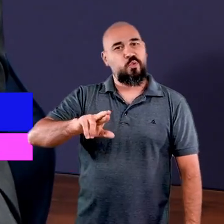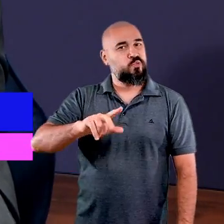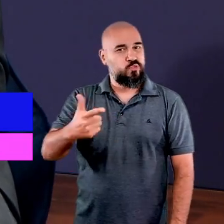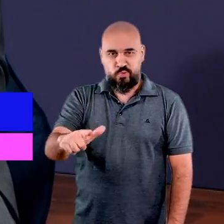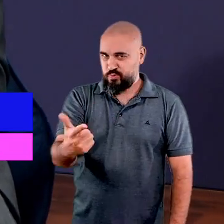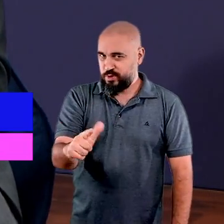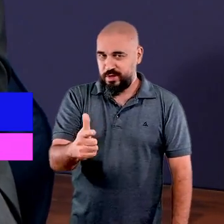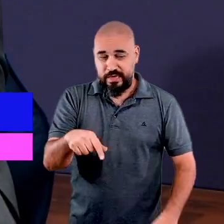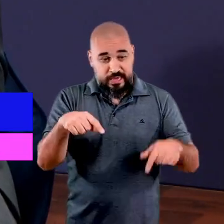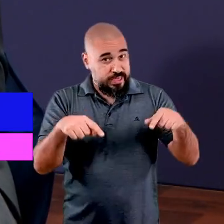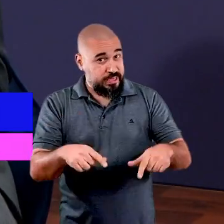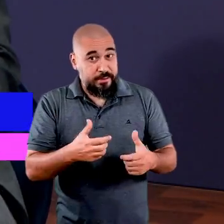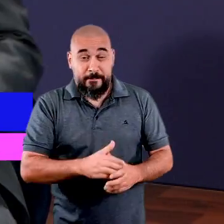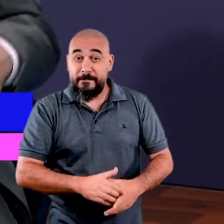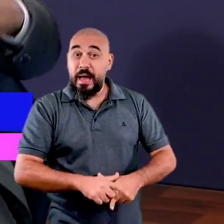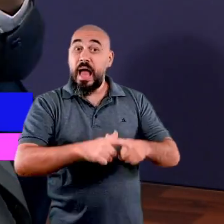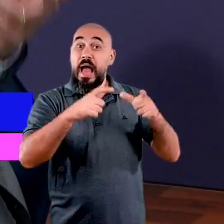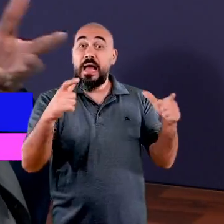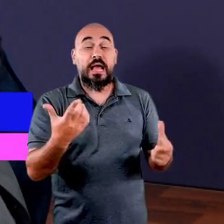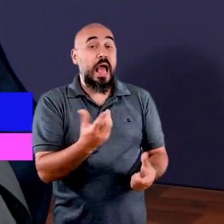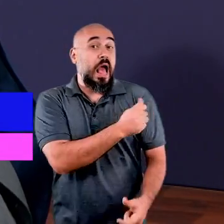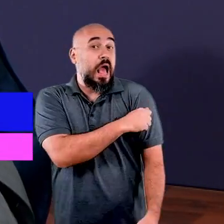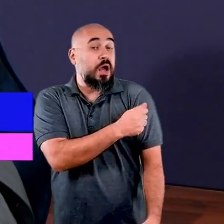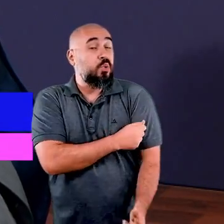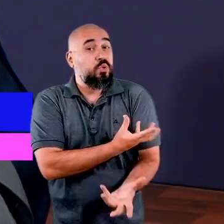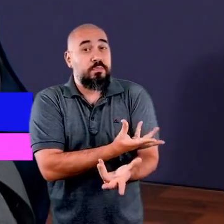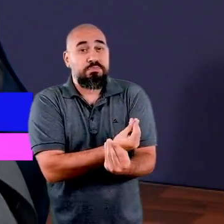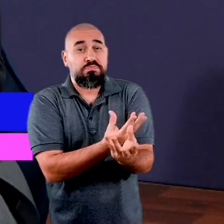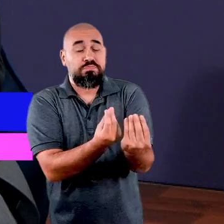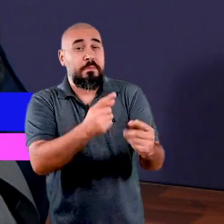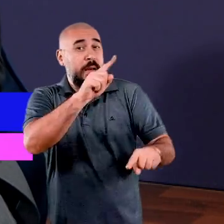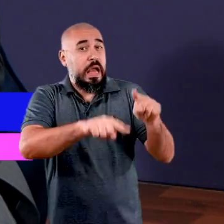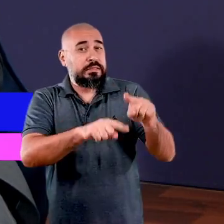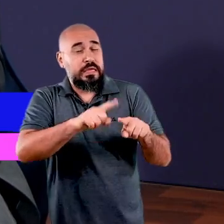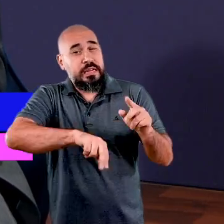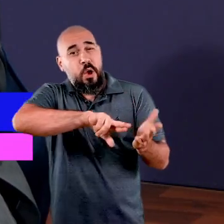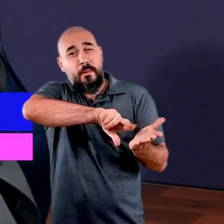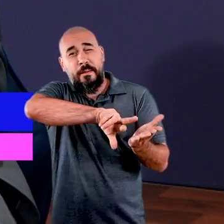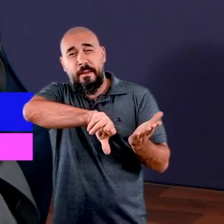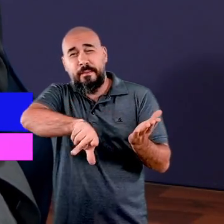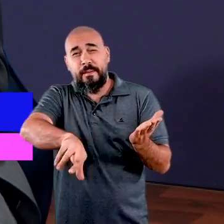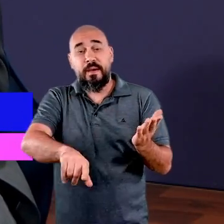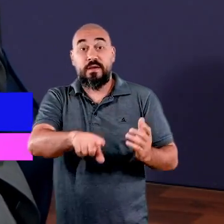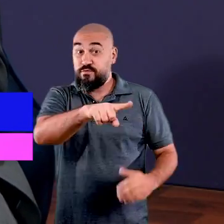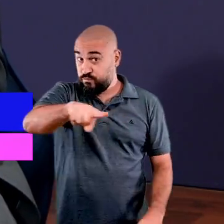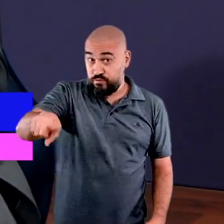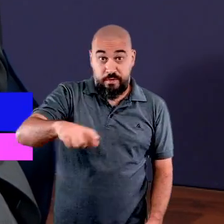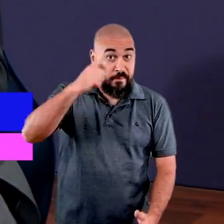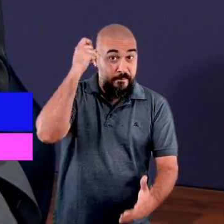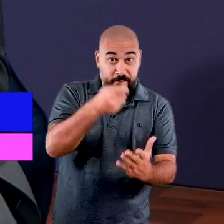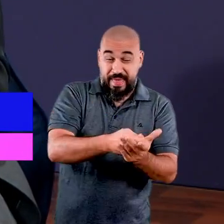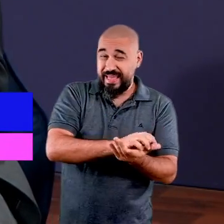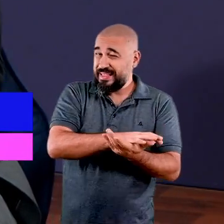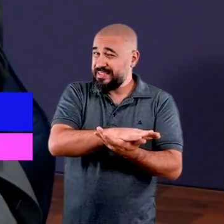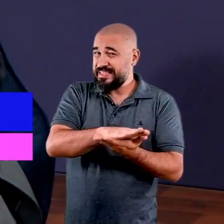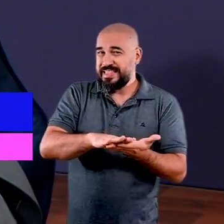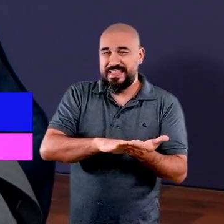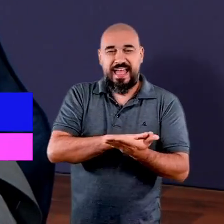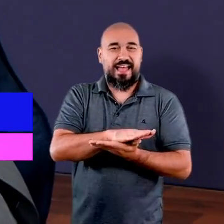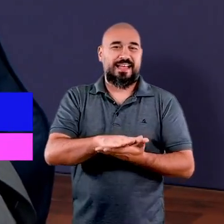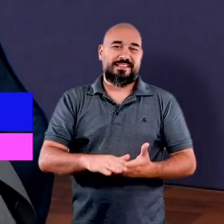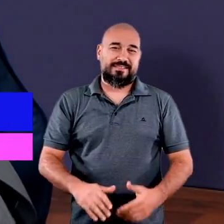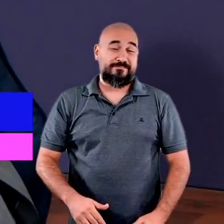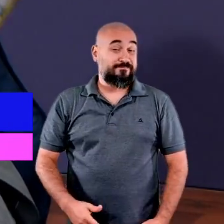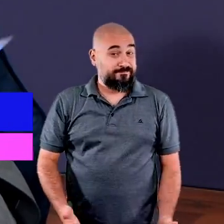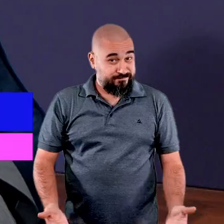desse tamanho, com essa qualidade, com a quantidade de materiais e que também você não paga nenhuma mensalidade para estudar na